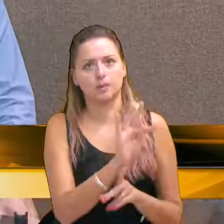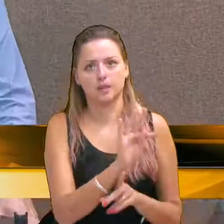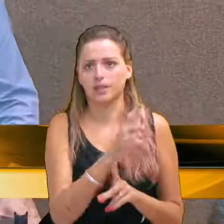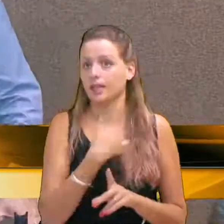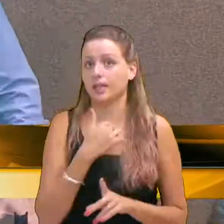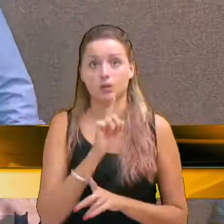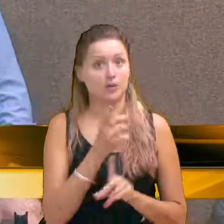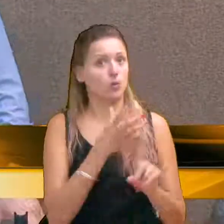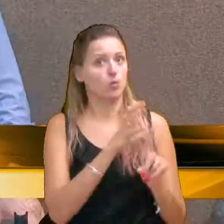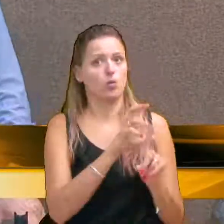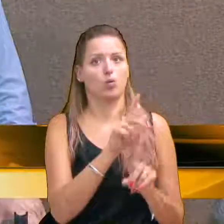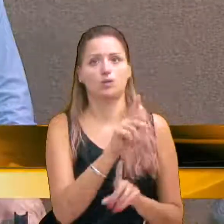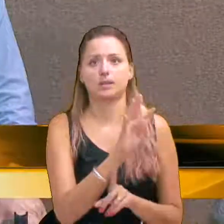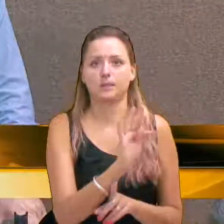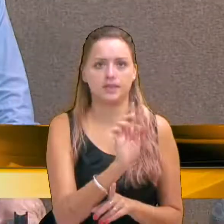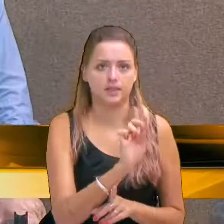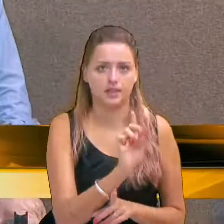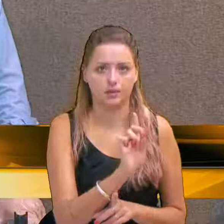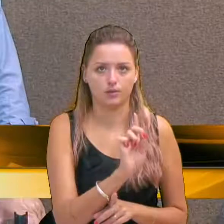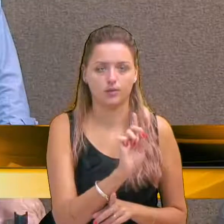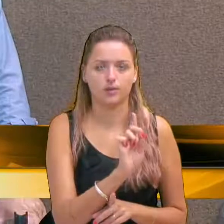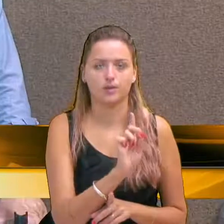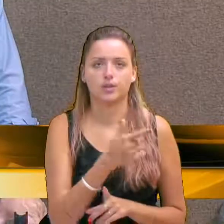não sou antipetista, né?